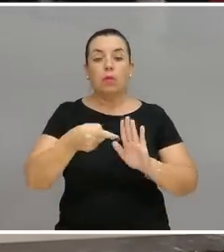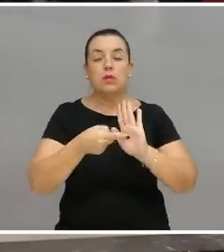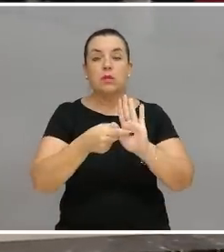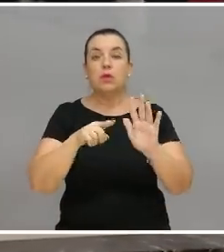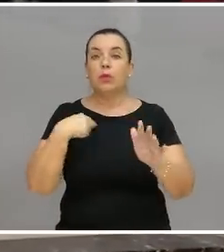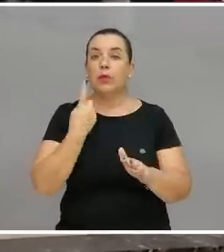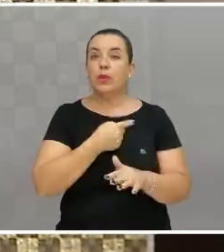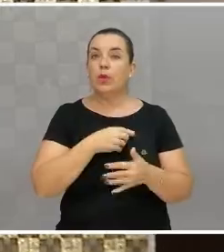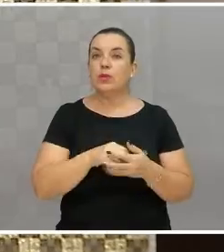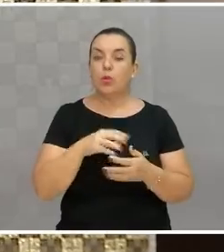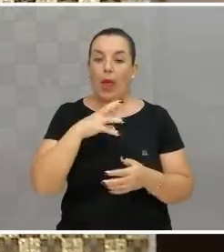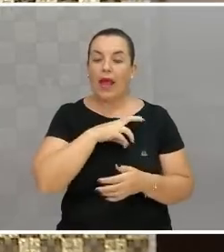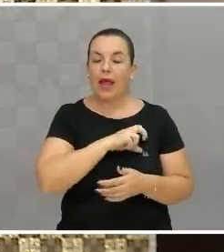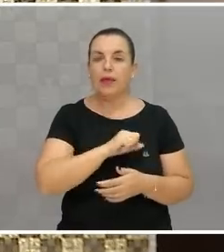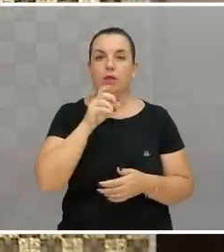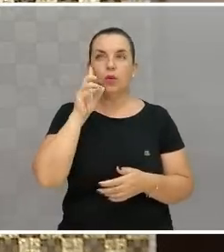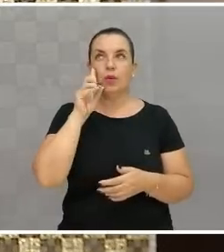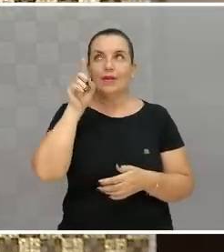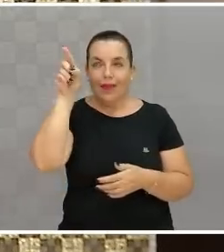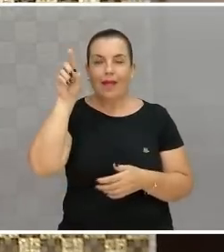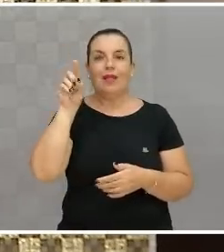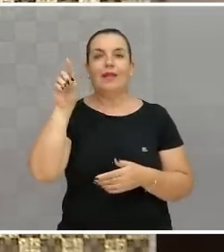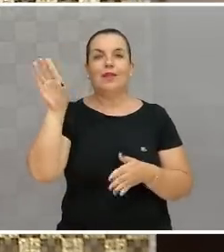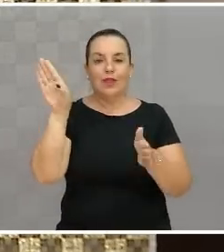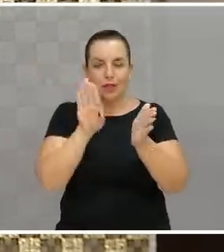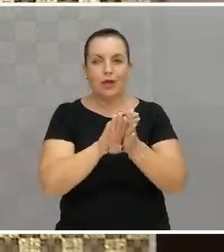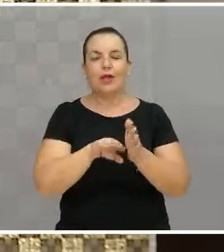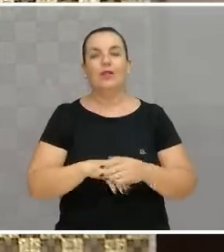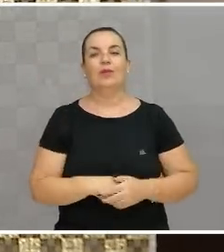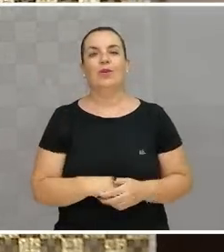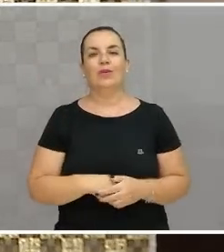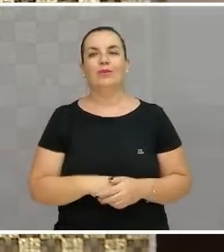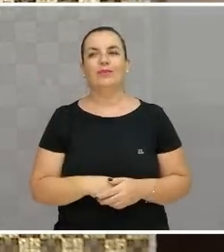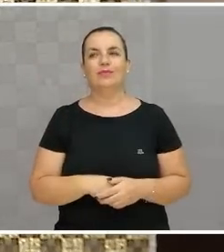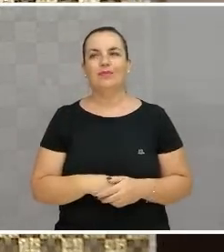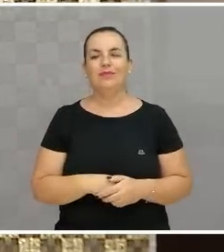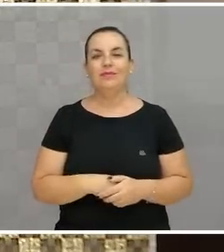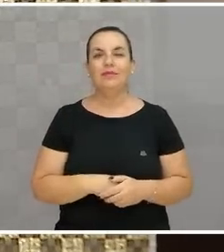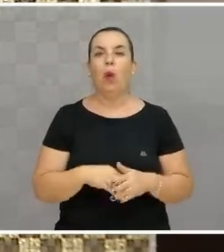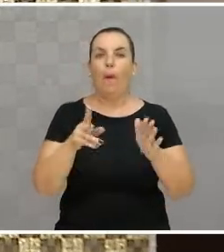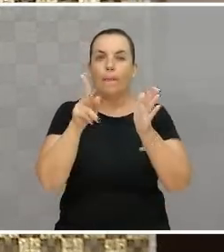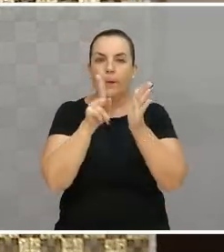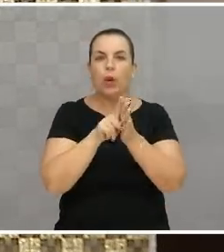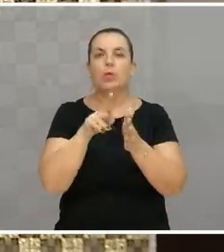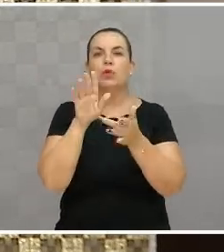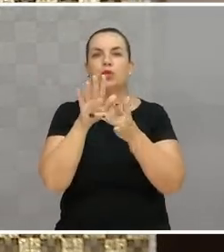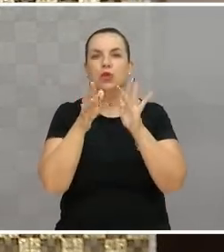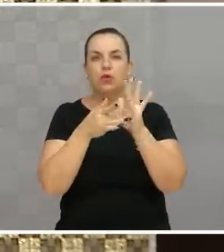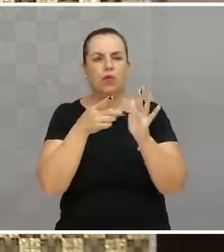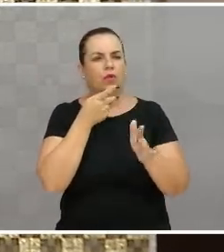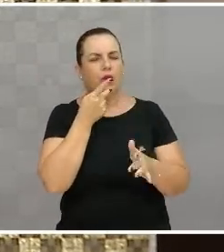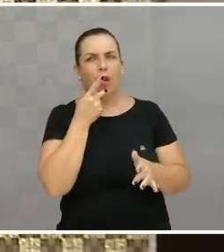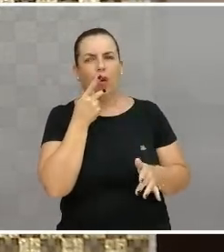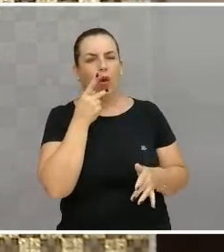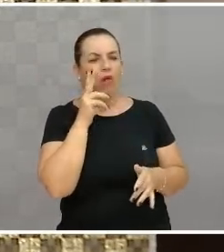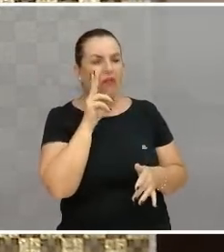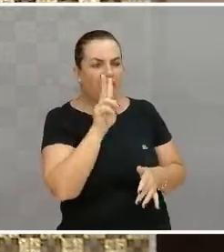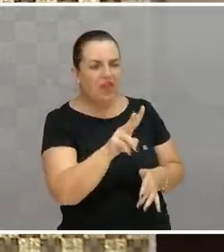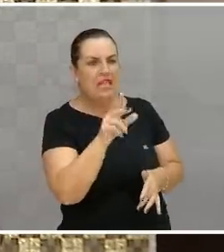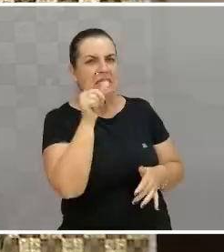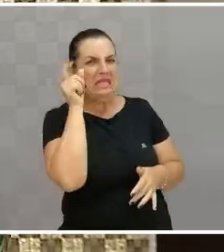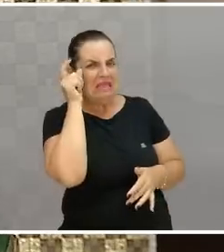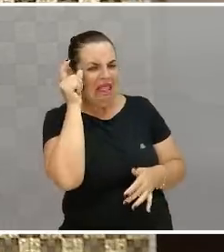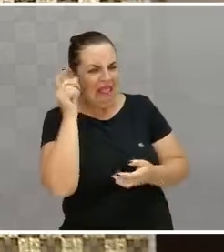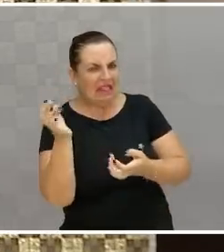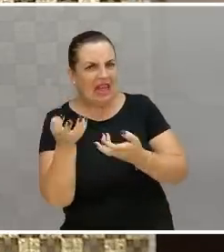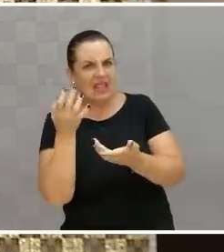são claras. E o próprio Jesus disse: eu vi Satanás. Foi Jesus que disse: